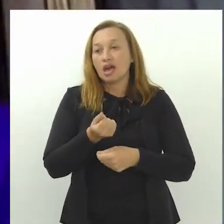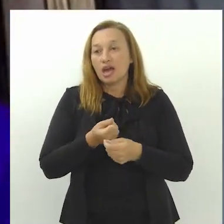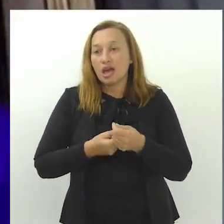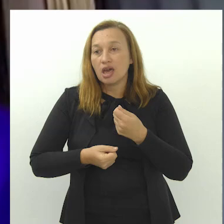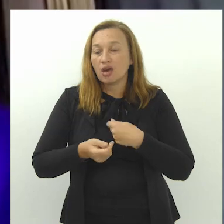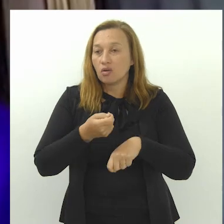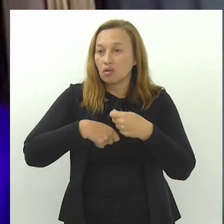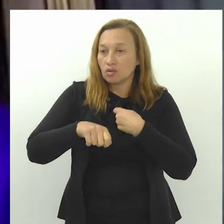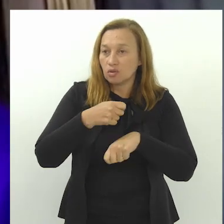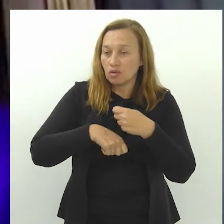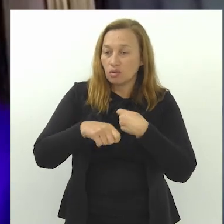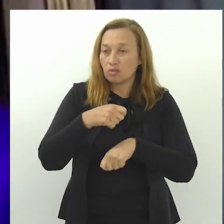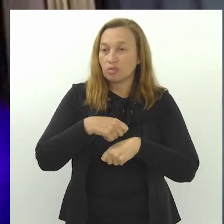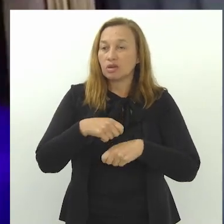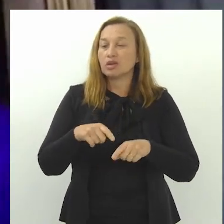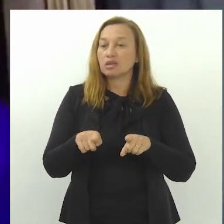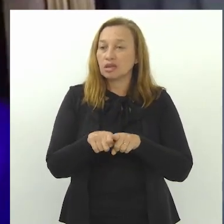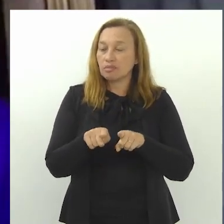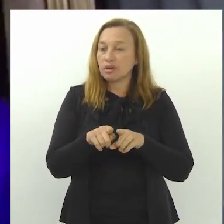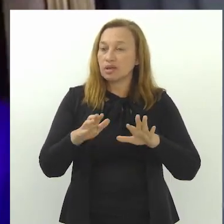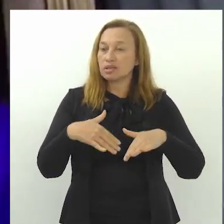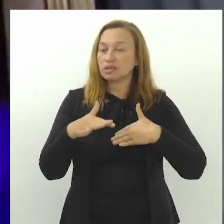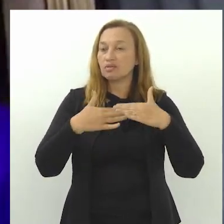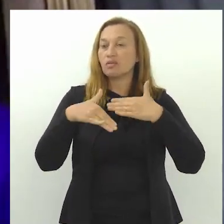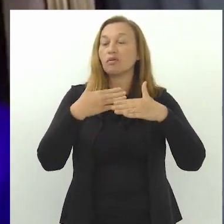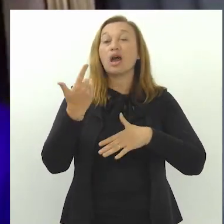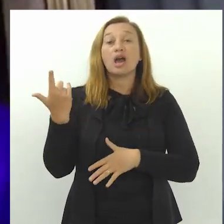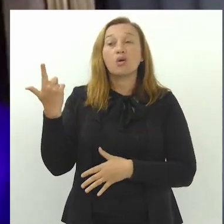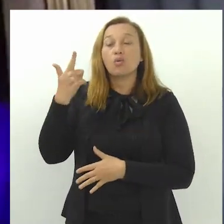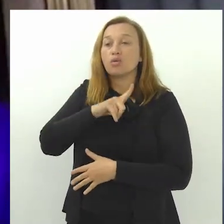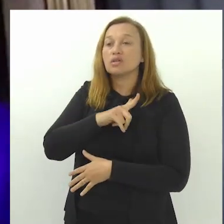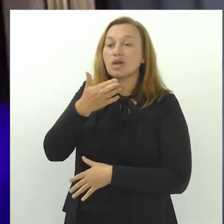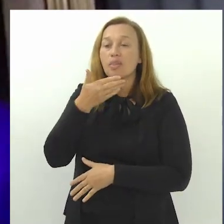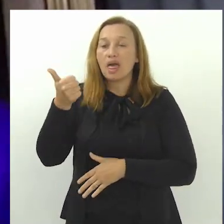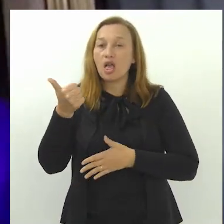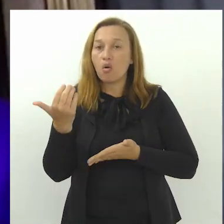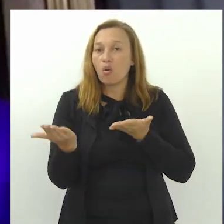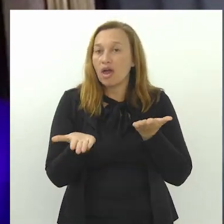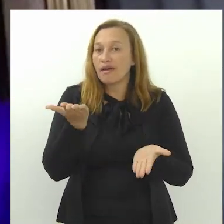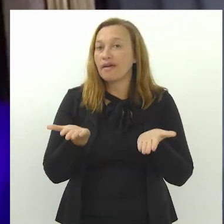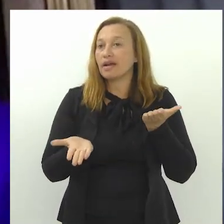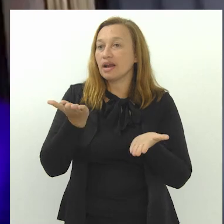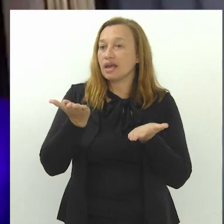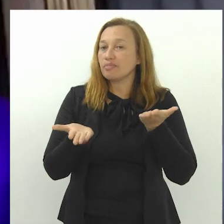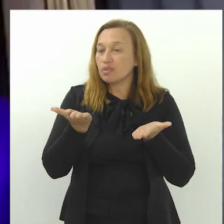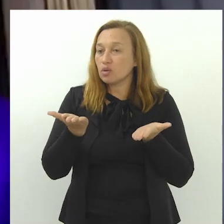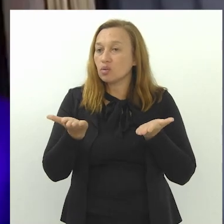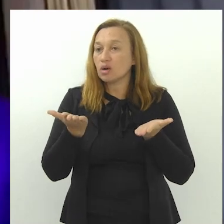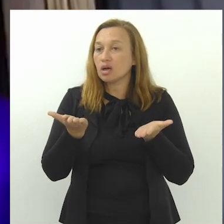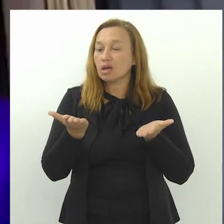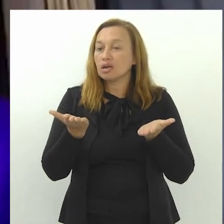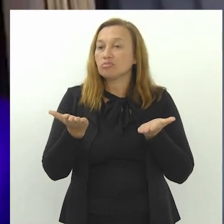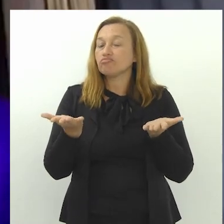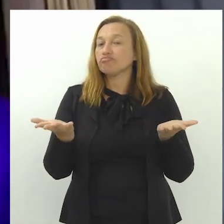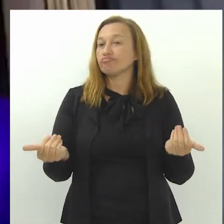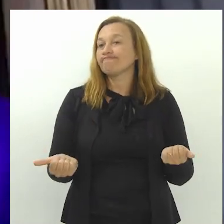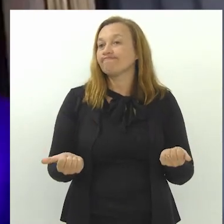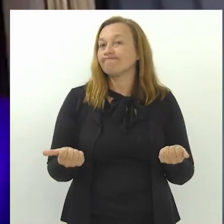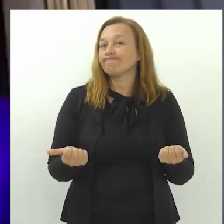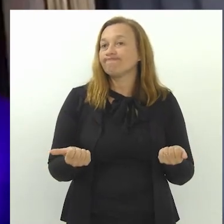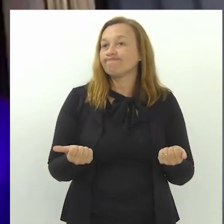ambiental dessas organizações também se elevam. E aí se consegue um melhor equilíbrio entre